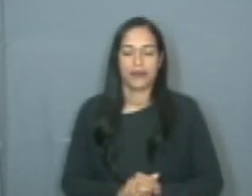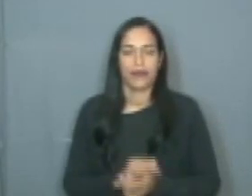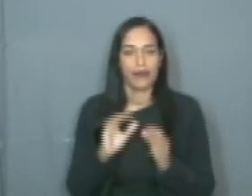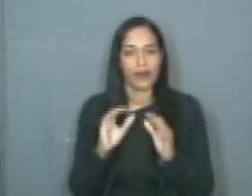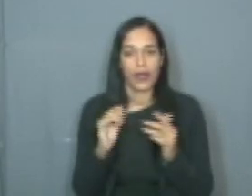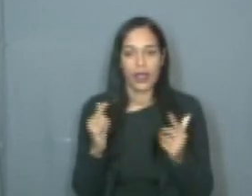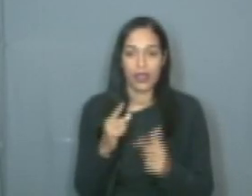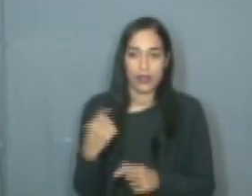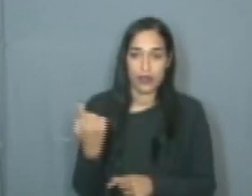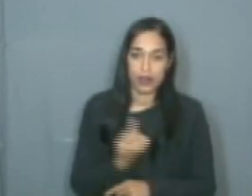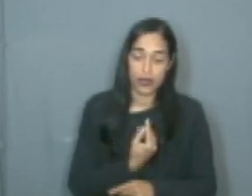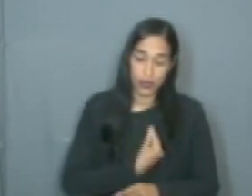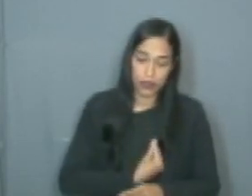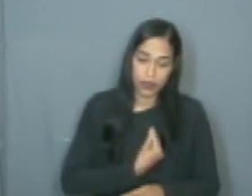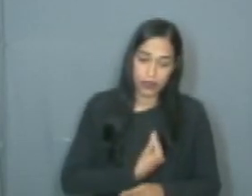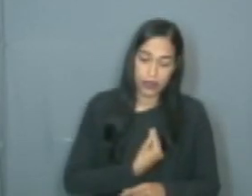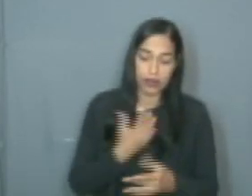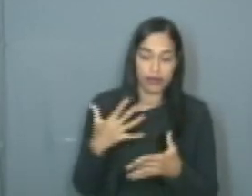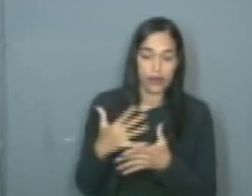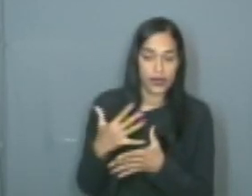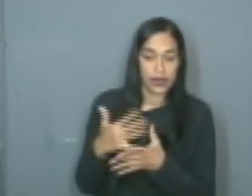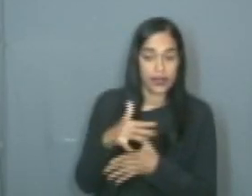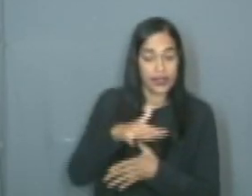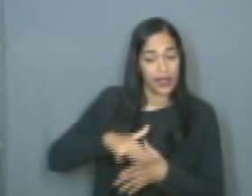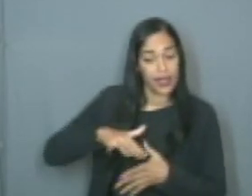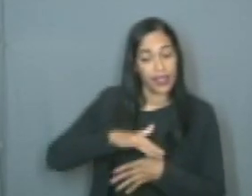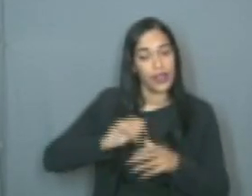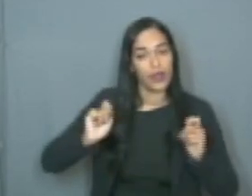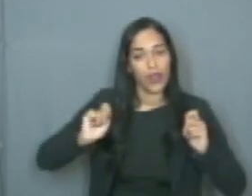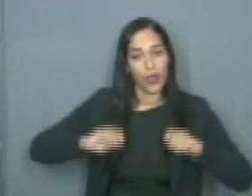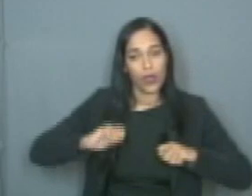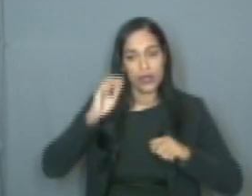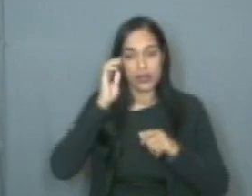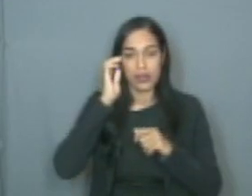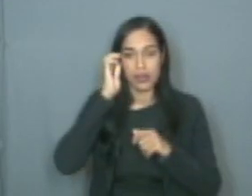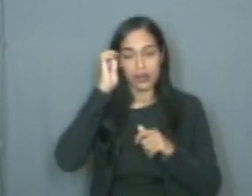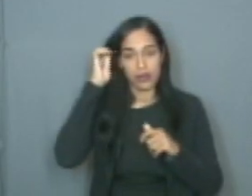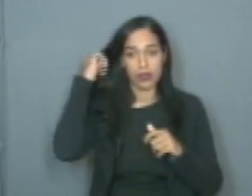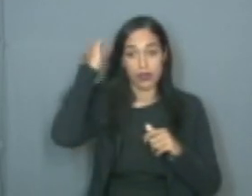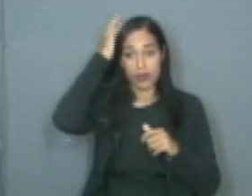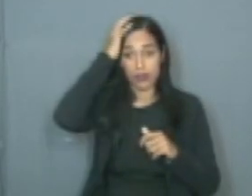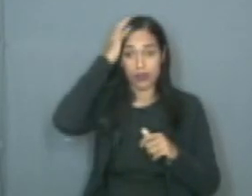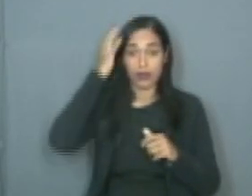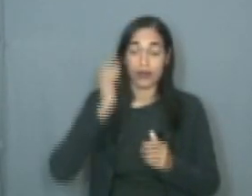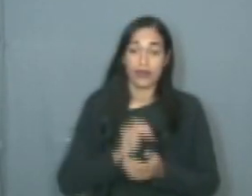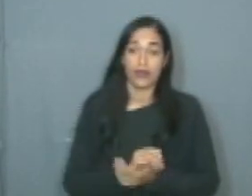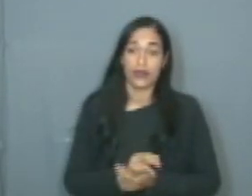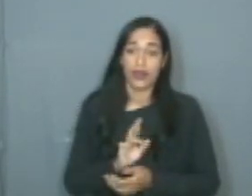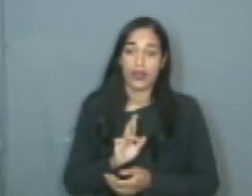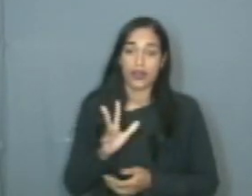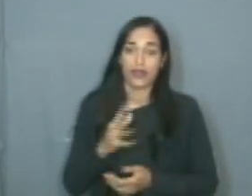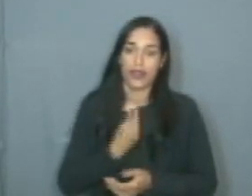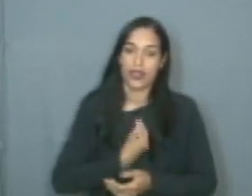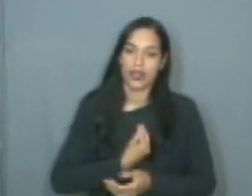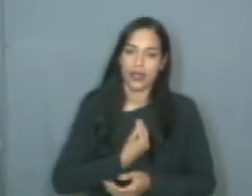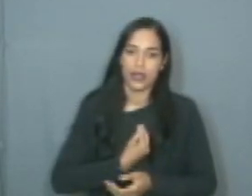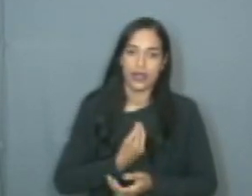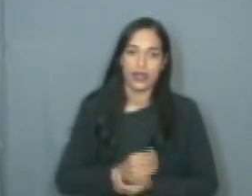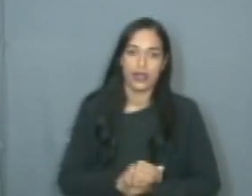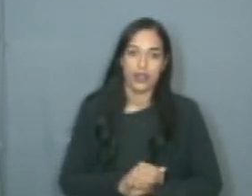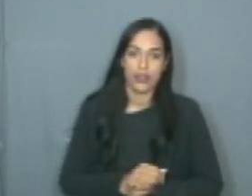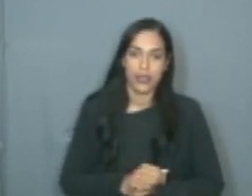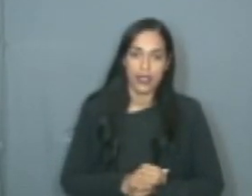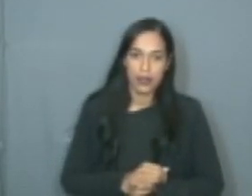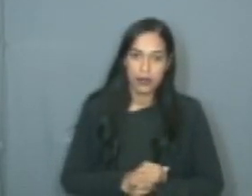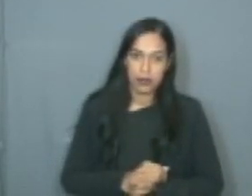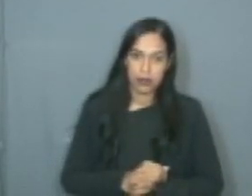nós viveríamos numa cidade com uma condição totalmente diferente da realidade atual. Mas o que